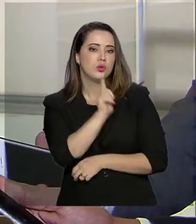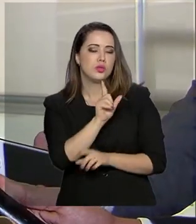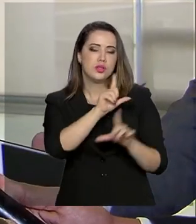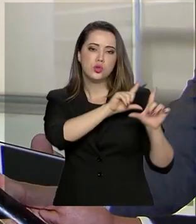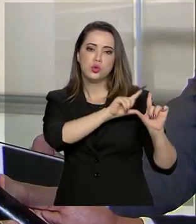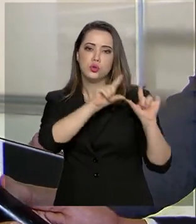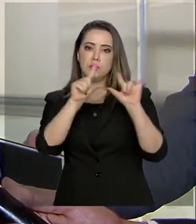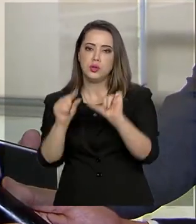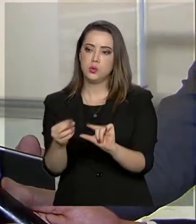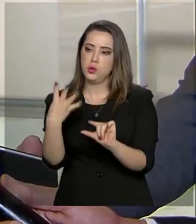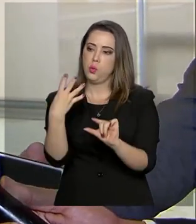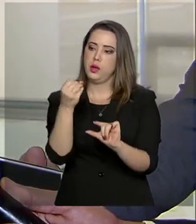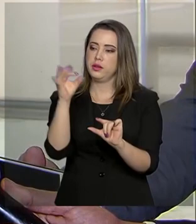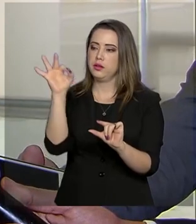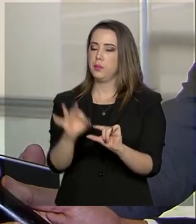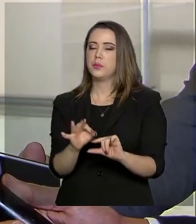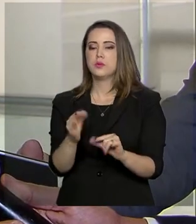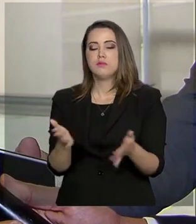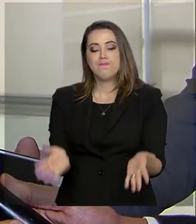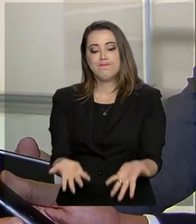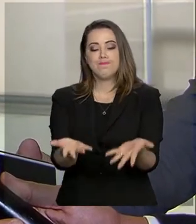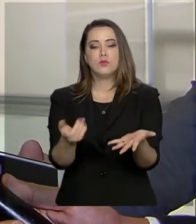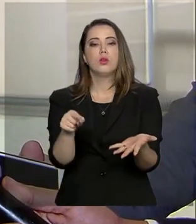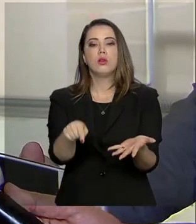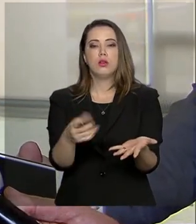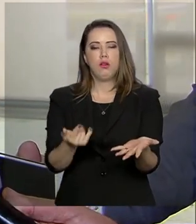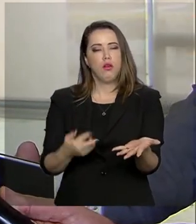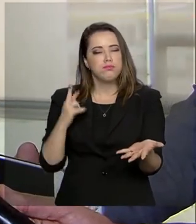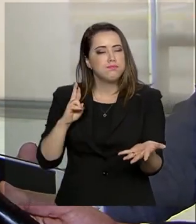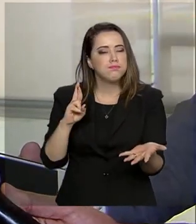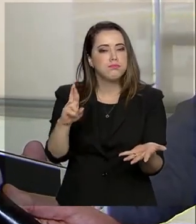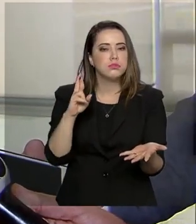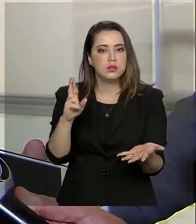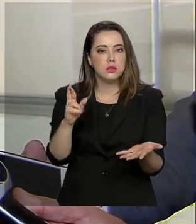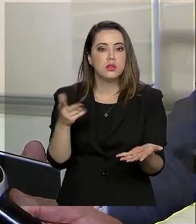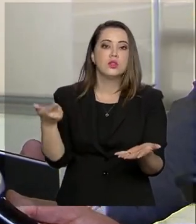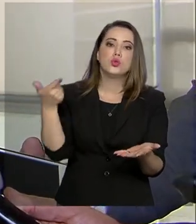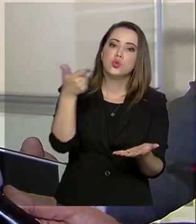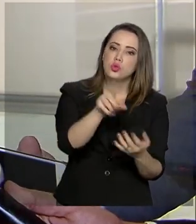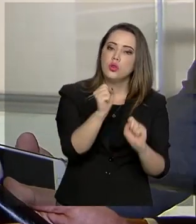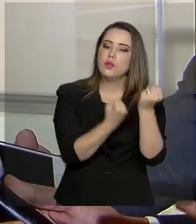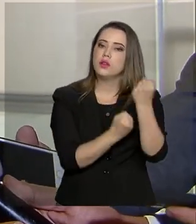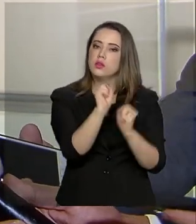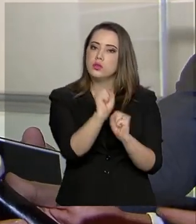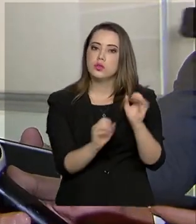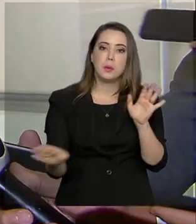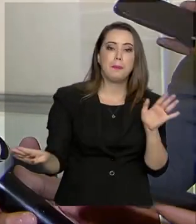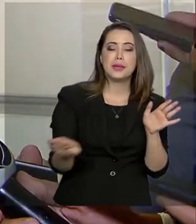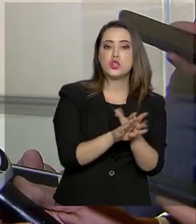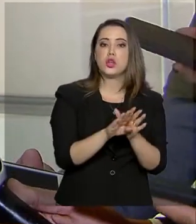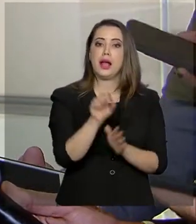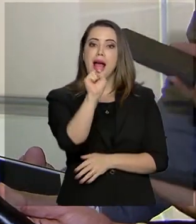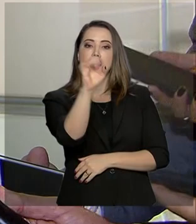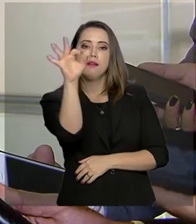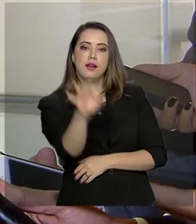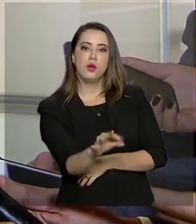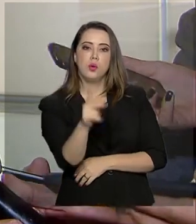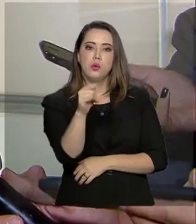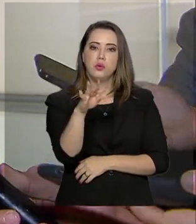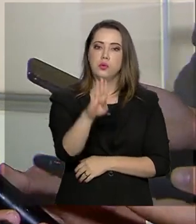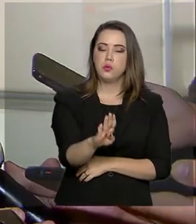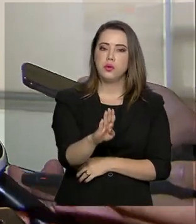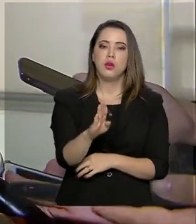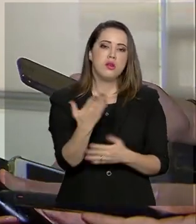derrubar isso em 40%, estima-se uma possível reindustrialização que pode chegar até 8% do PIB